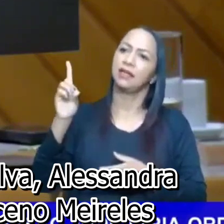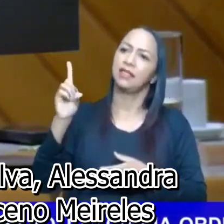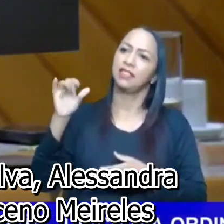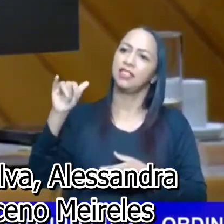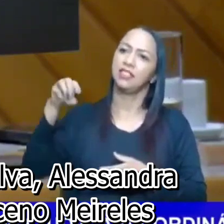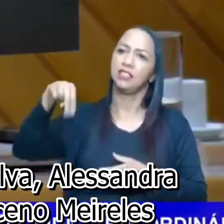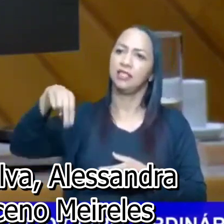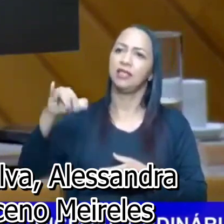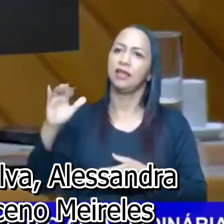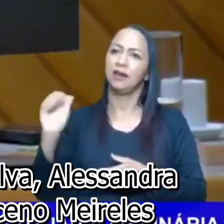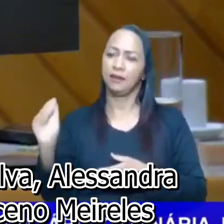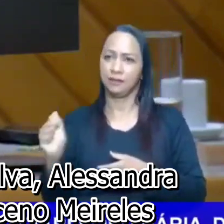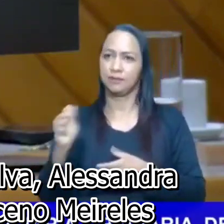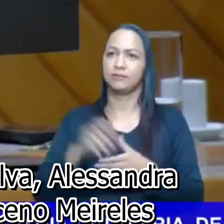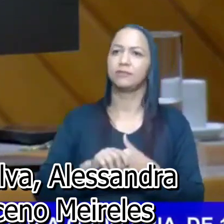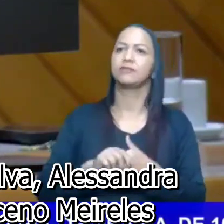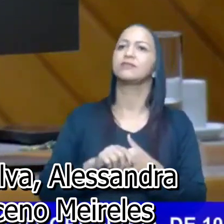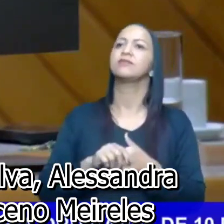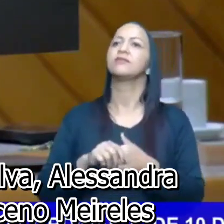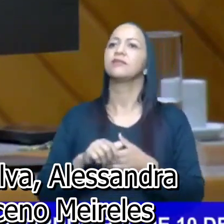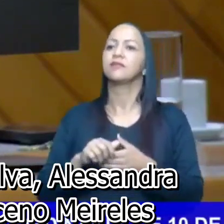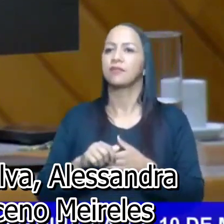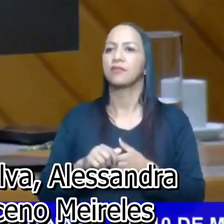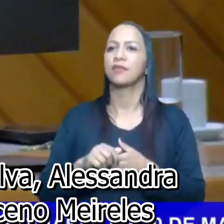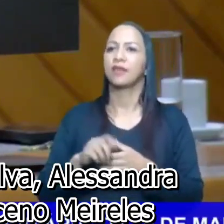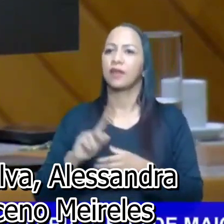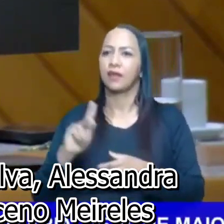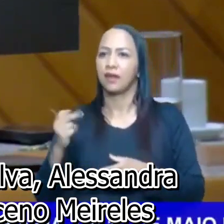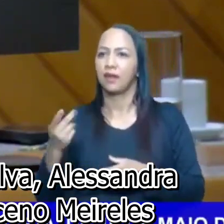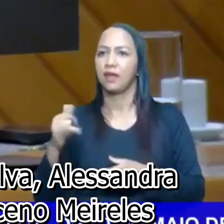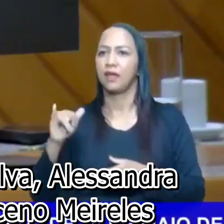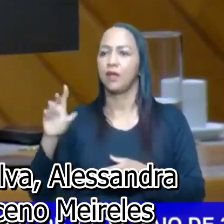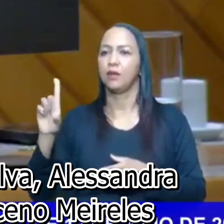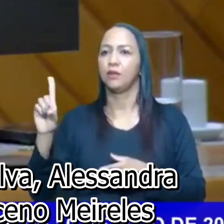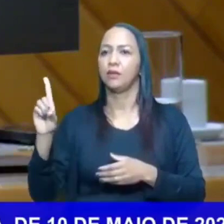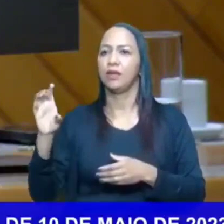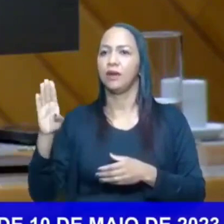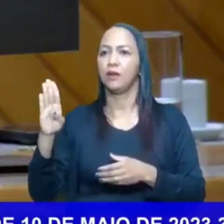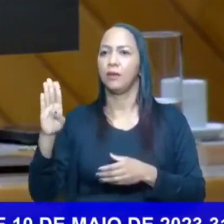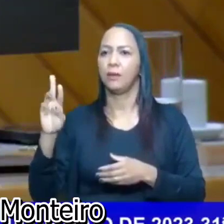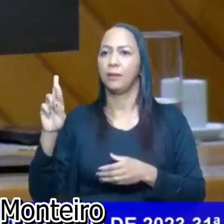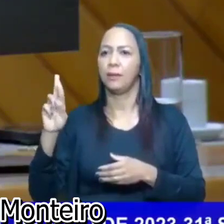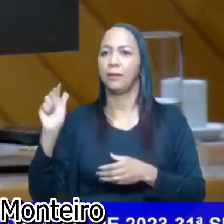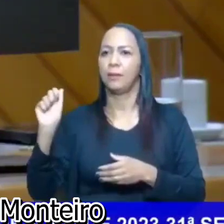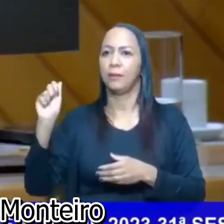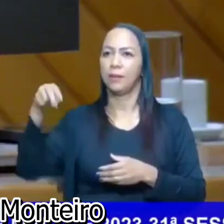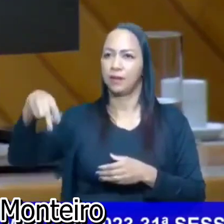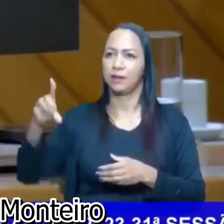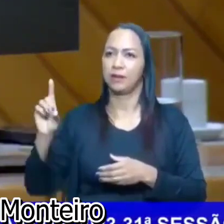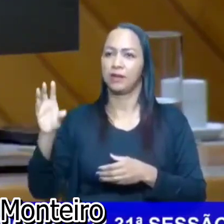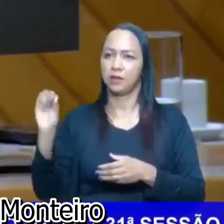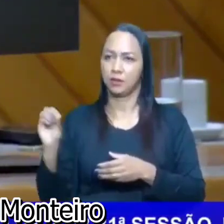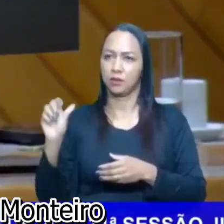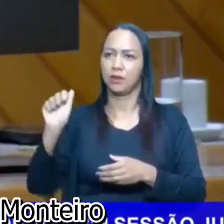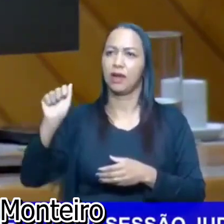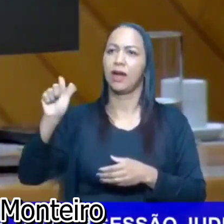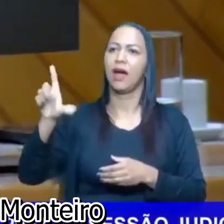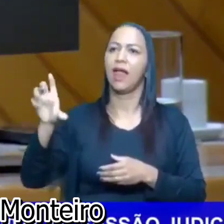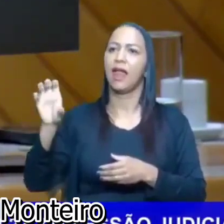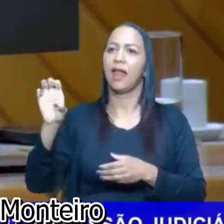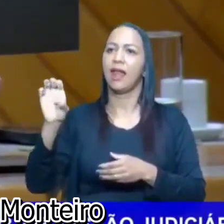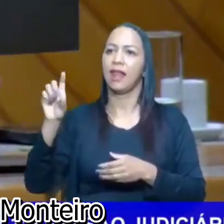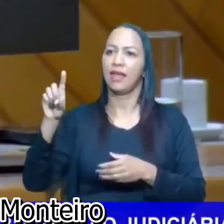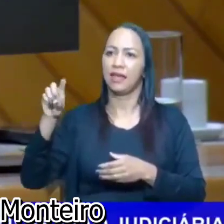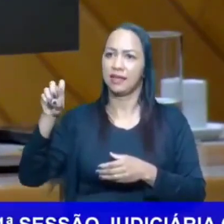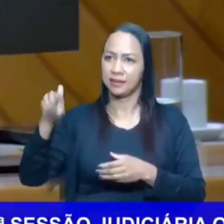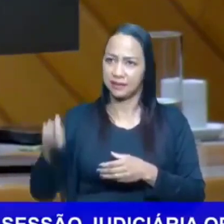da Silva, Alessandra Samara dos Reis Nunes e o Ideobrando Reis Damasceno Meirelles, Alex Dione Camilo Marques, Brendo